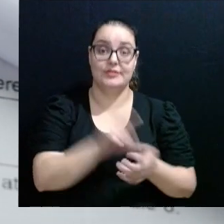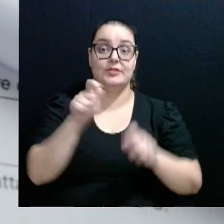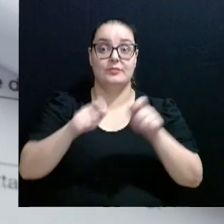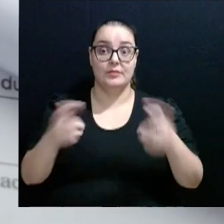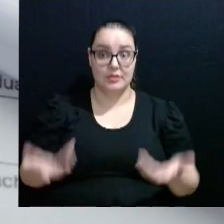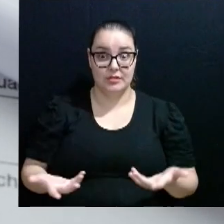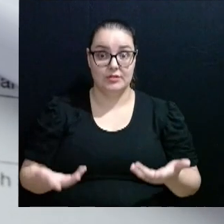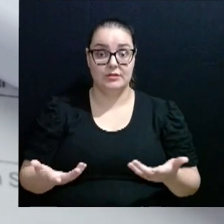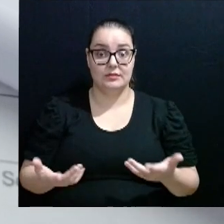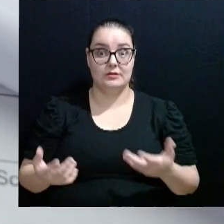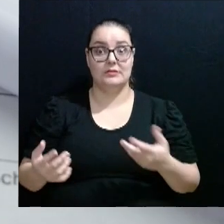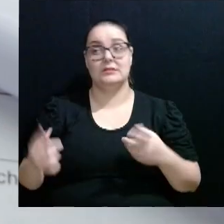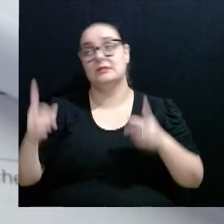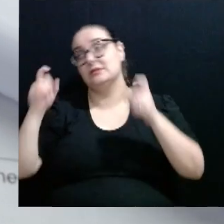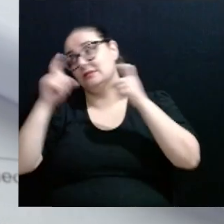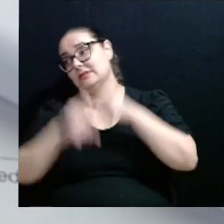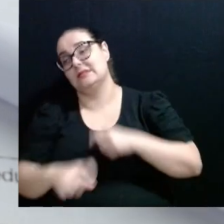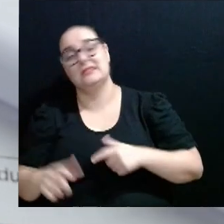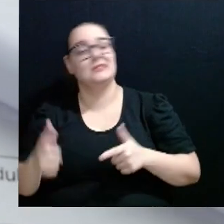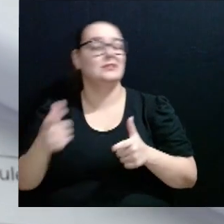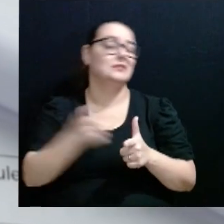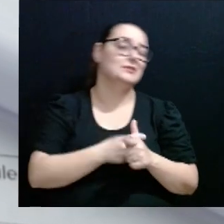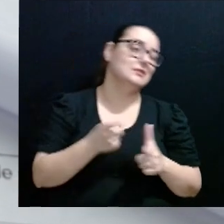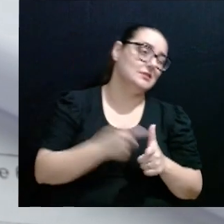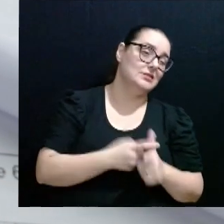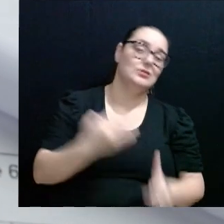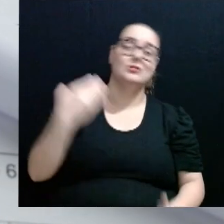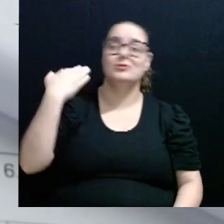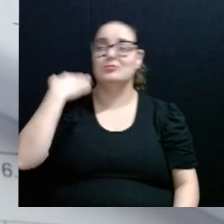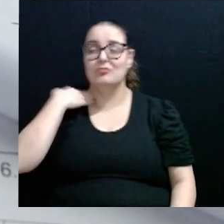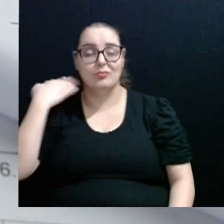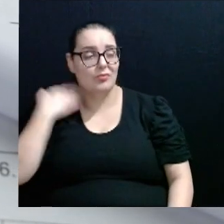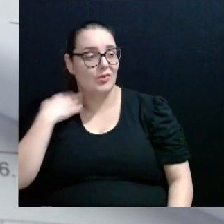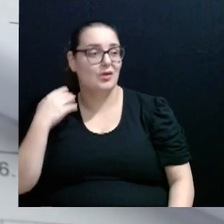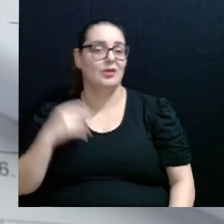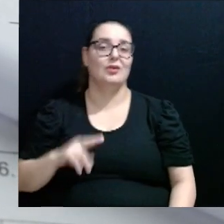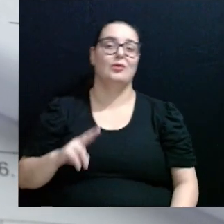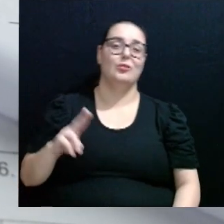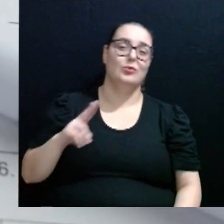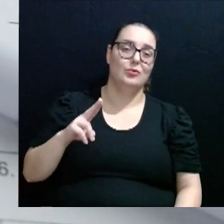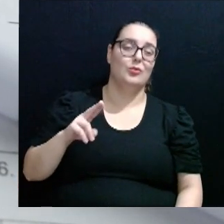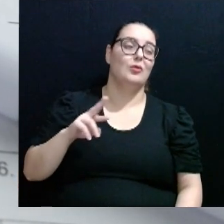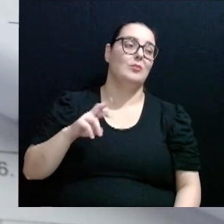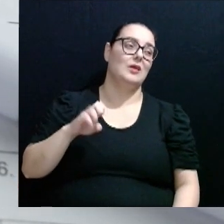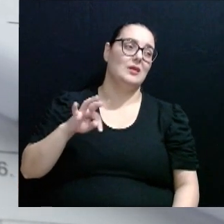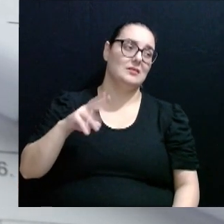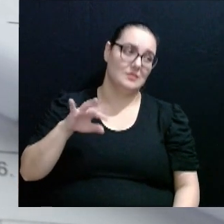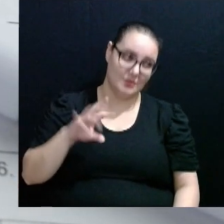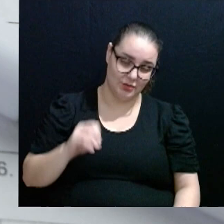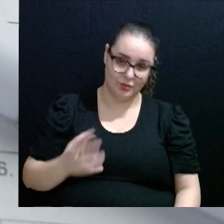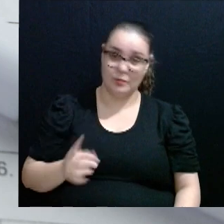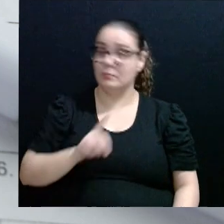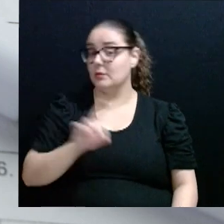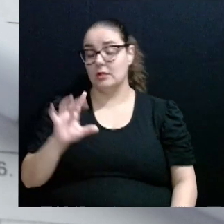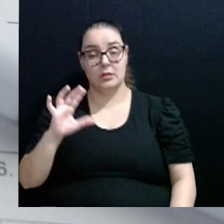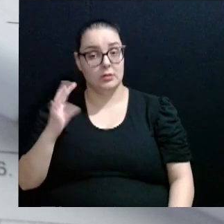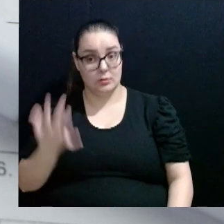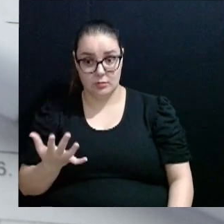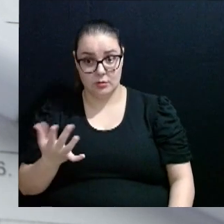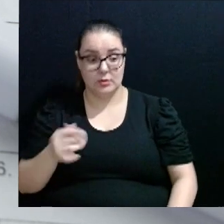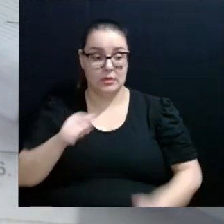apuradas, devendo para banco, com restrição nos nomes, né? Então, para que isso não aconteça, né, nesse mês de